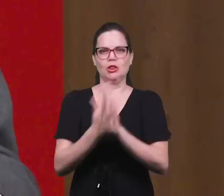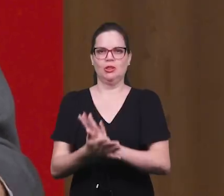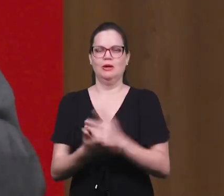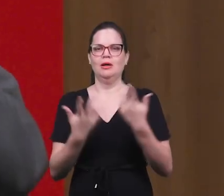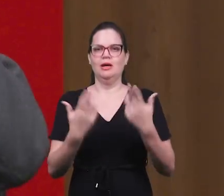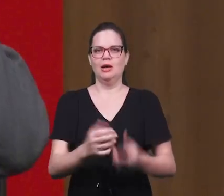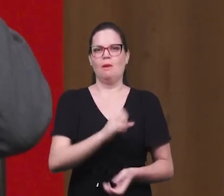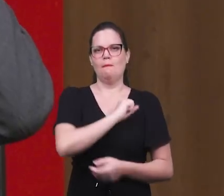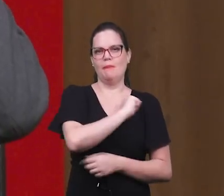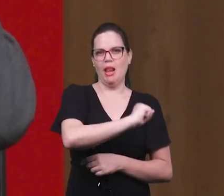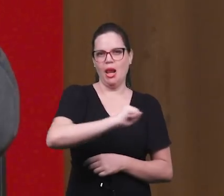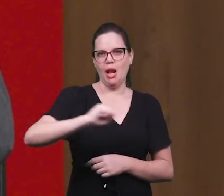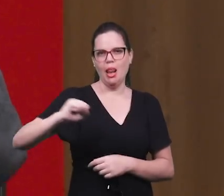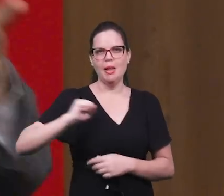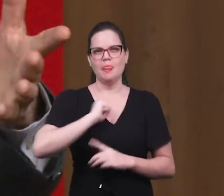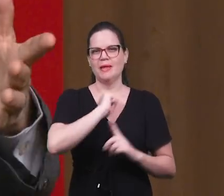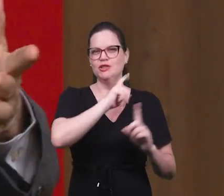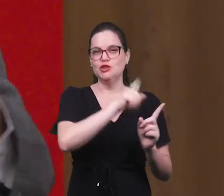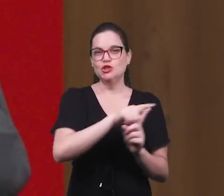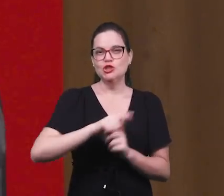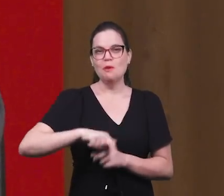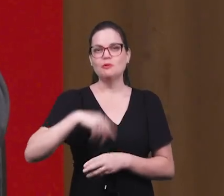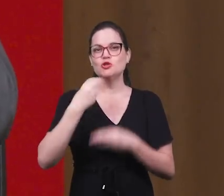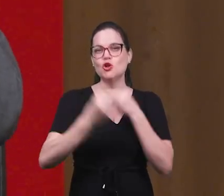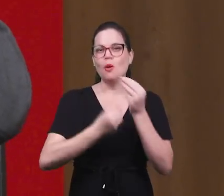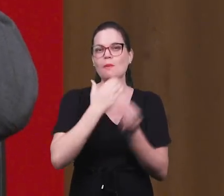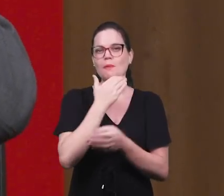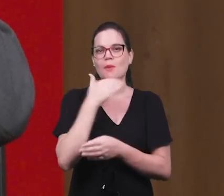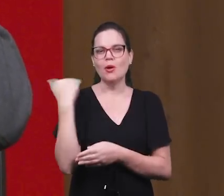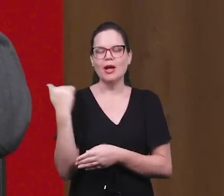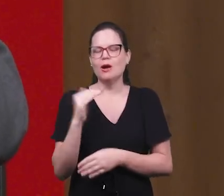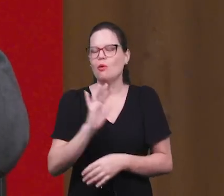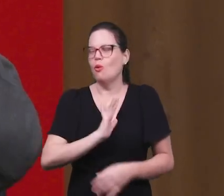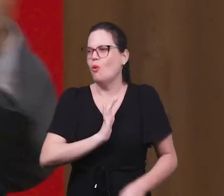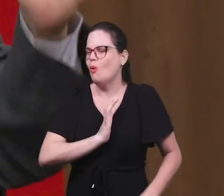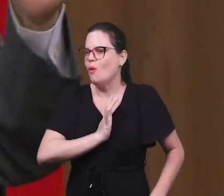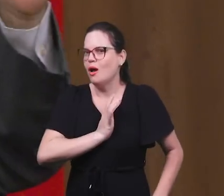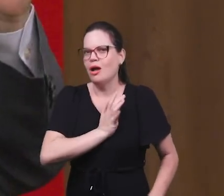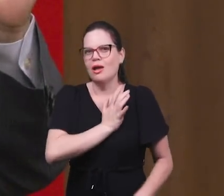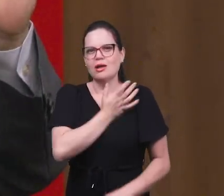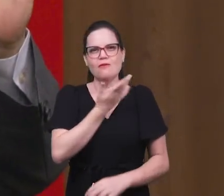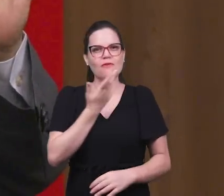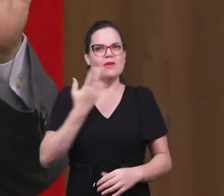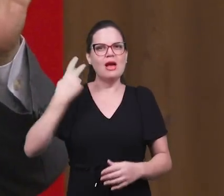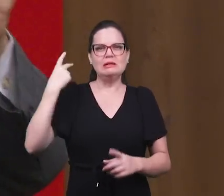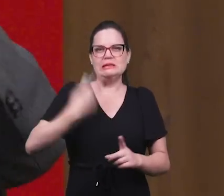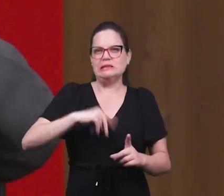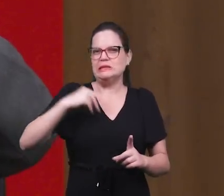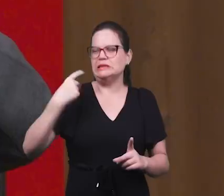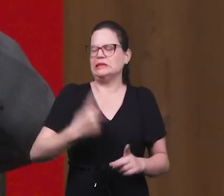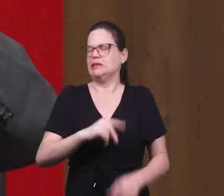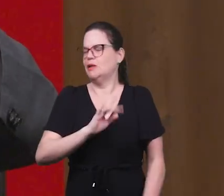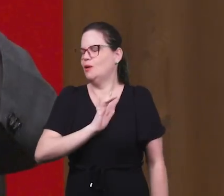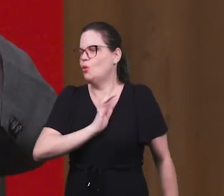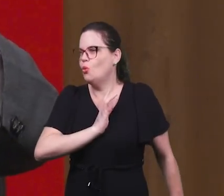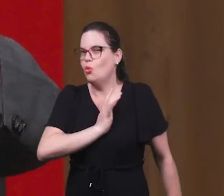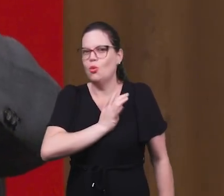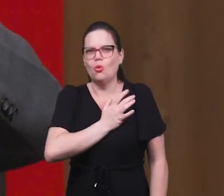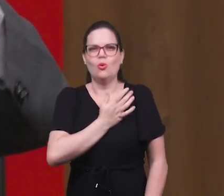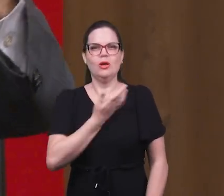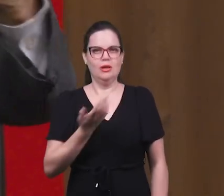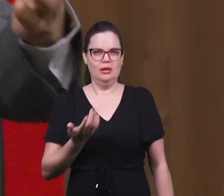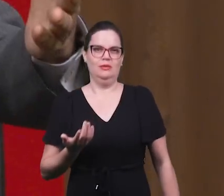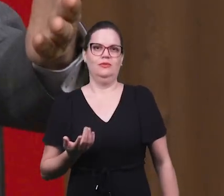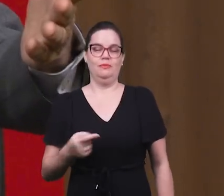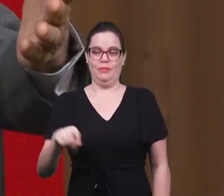terríveis, as formas de morte horríveis, um martírio horroroso que ninguém desejaria, embora que os cristãos fossem